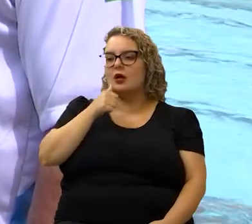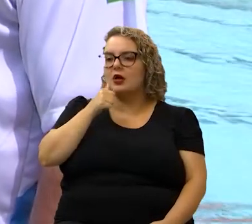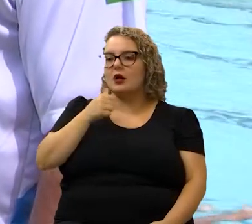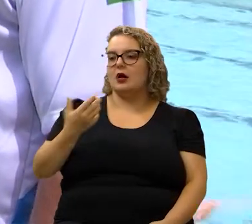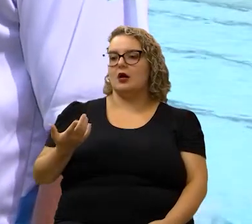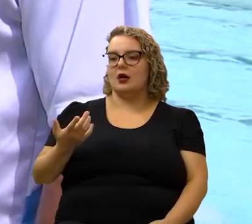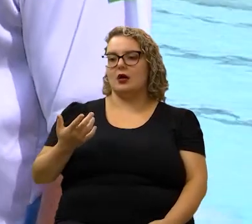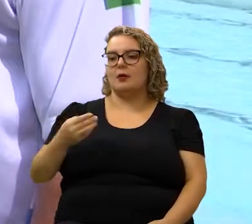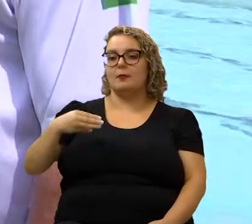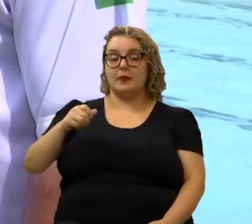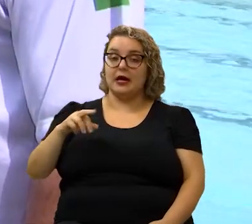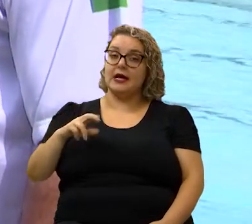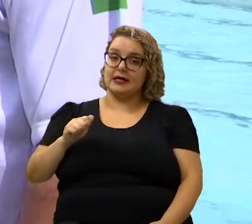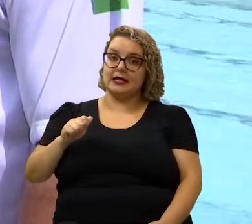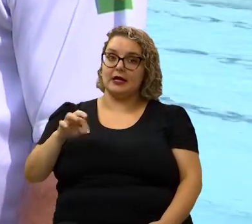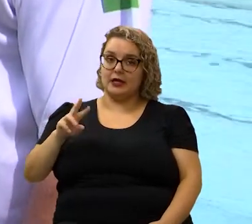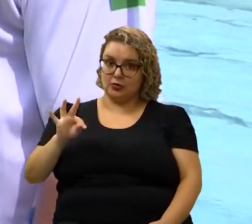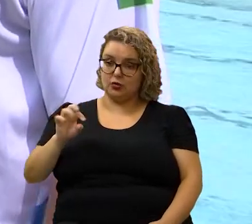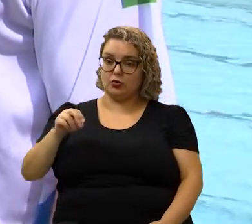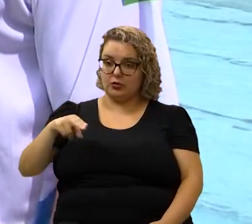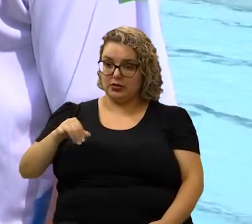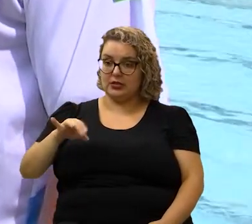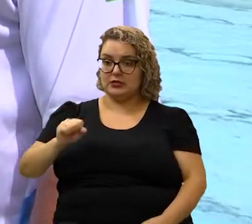tem a nossa maratonista, né,